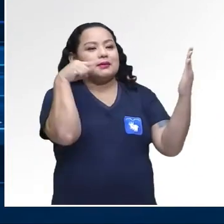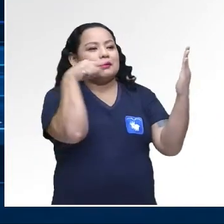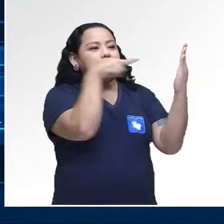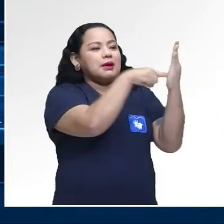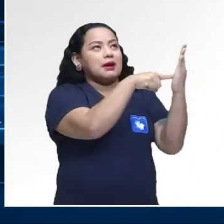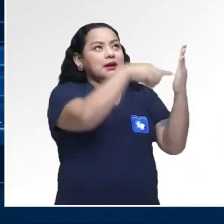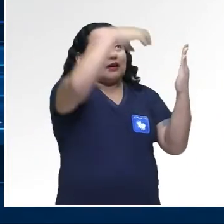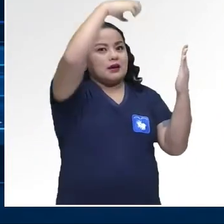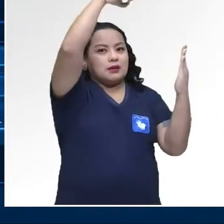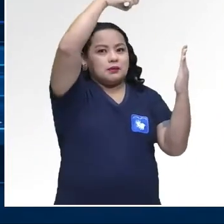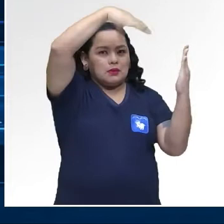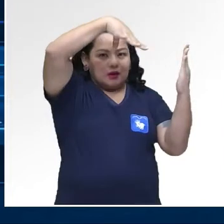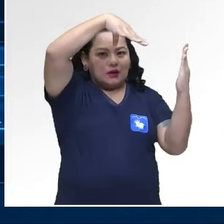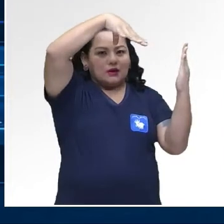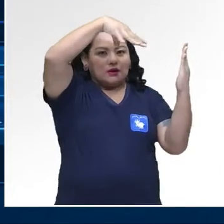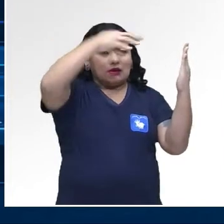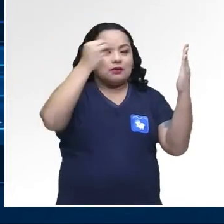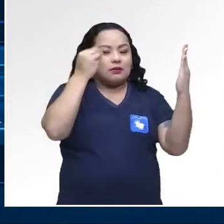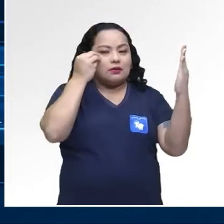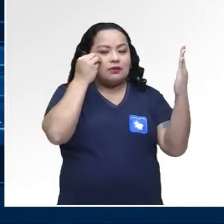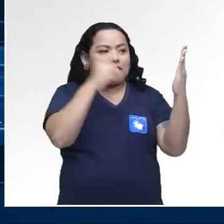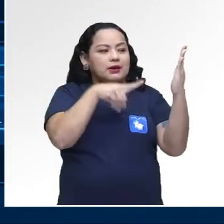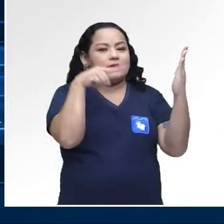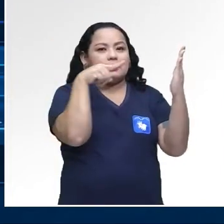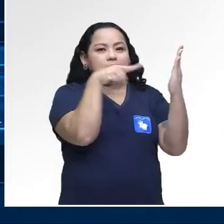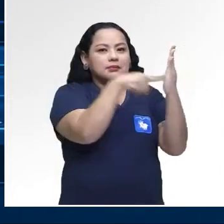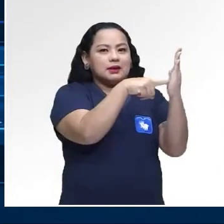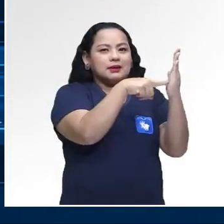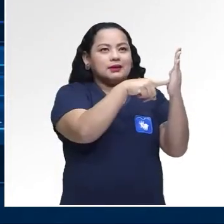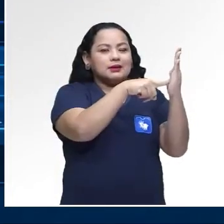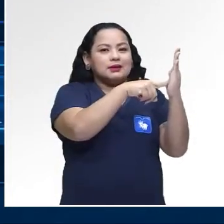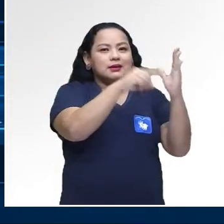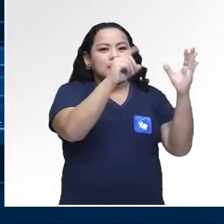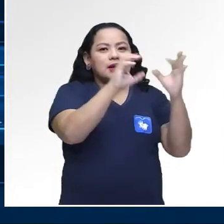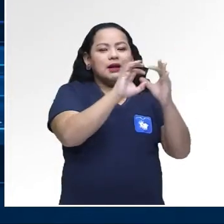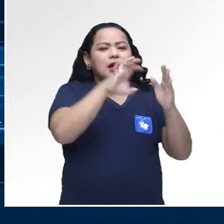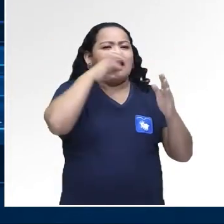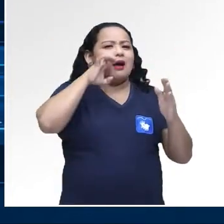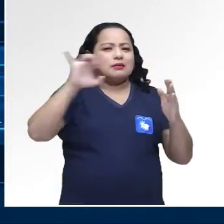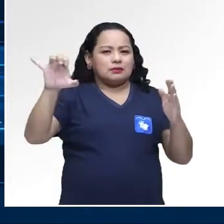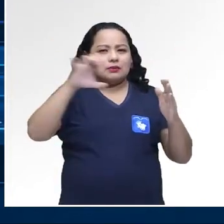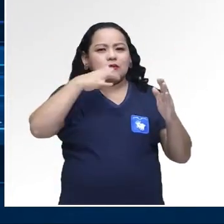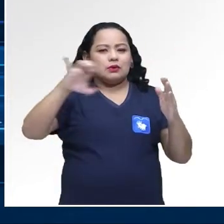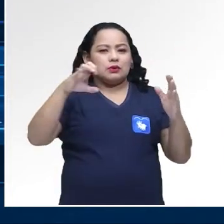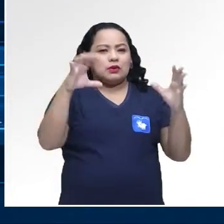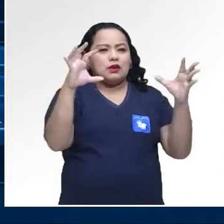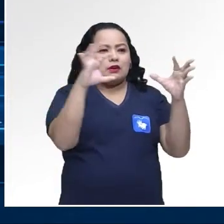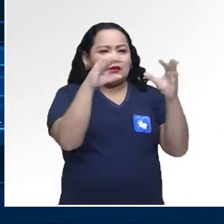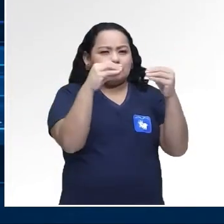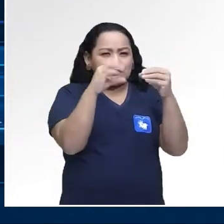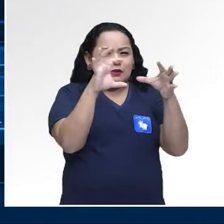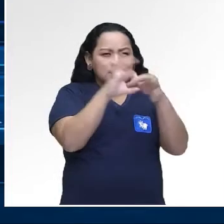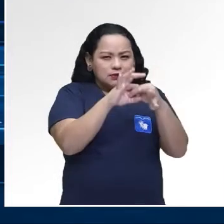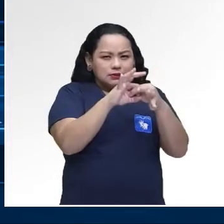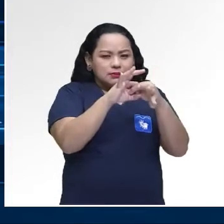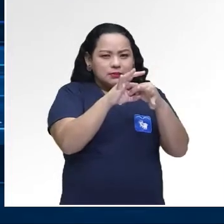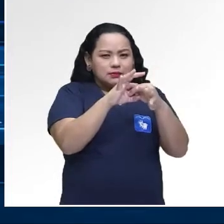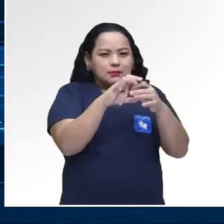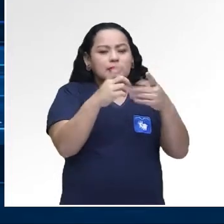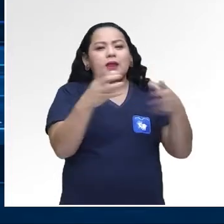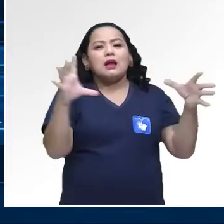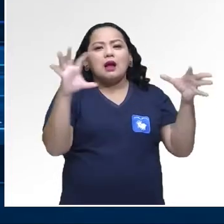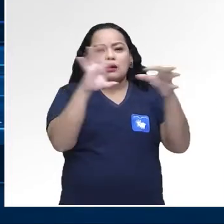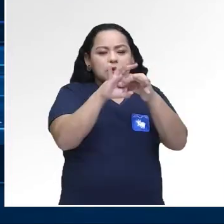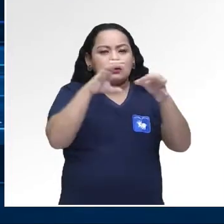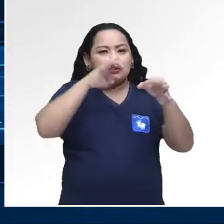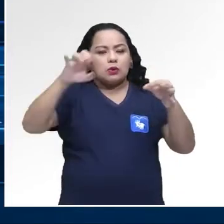ligar ali a lâmpada, né? Quando a gente aciona o interruptor, a corrente ela se fecha, né? Corrente fechada, o